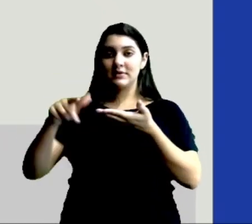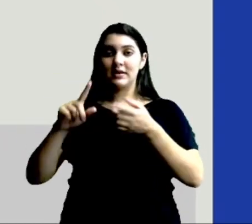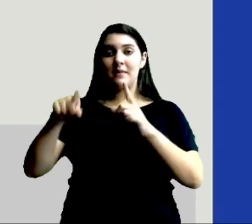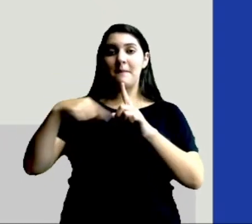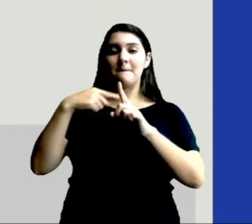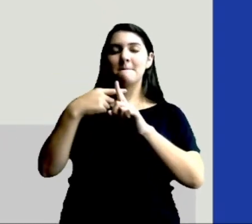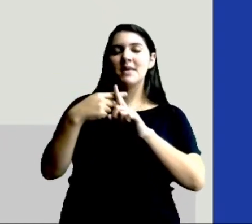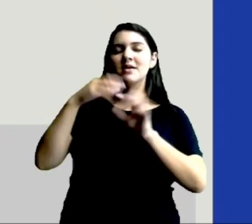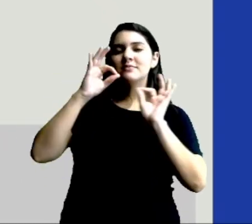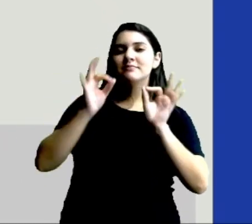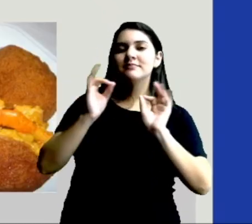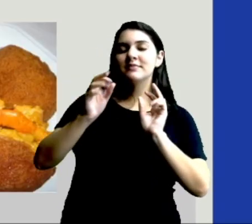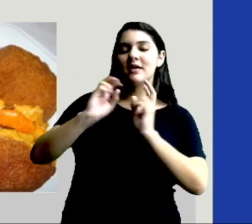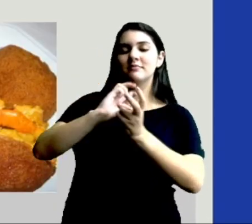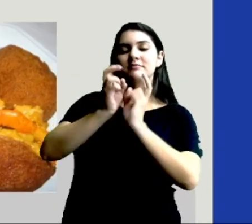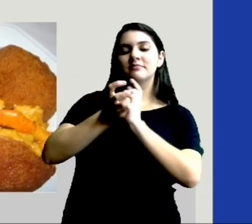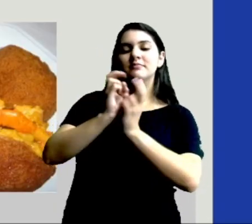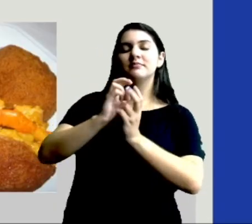dança.